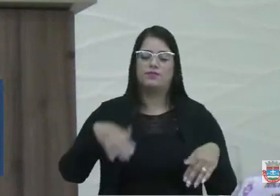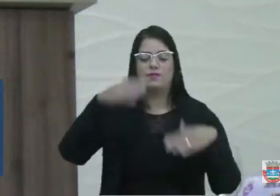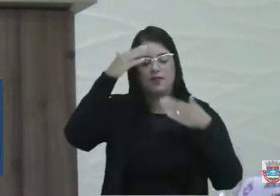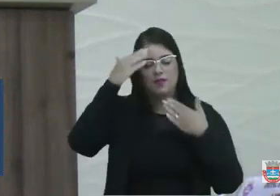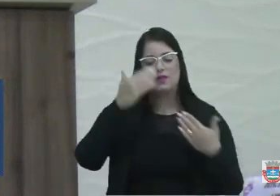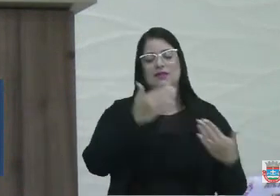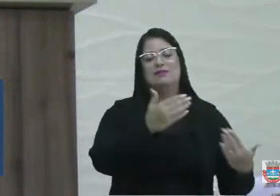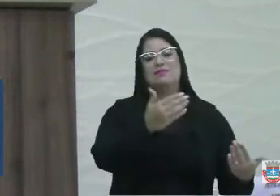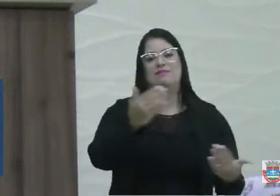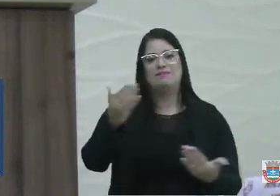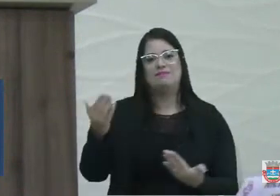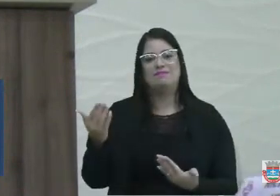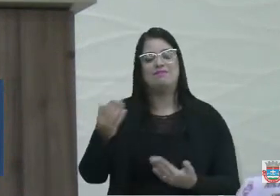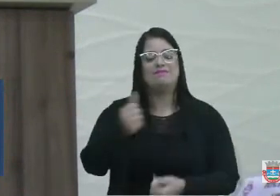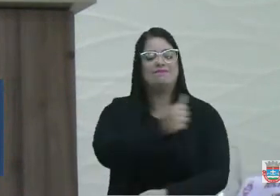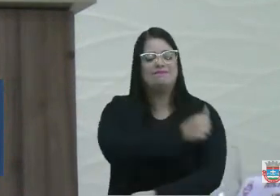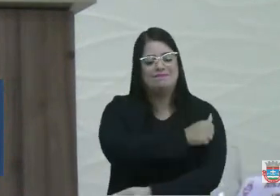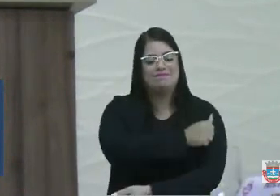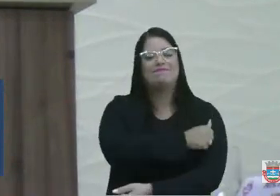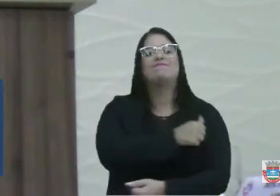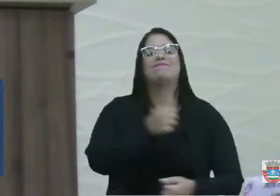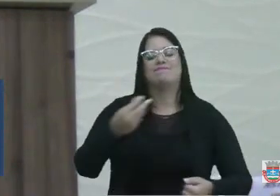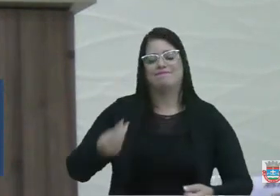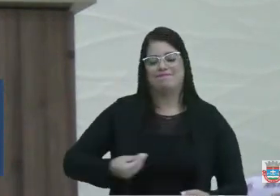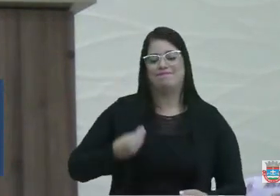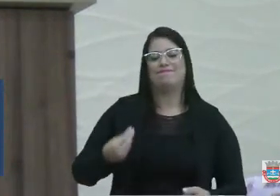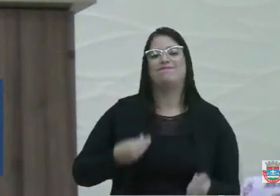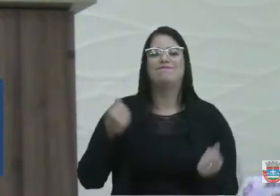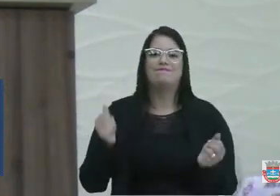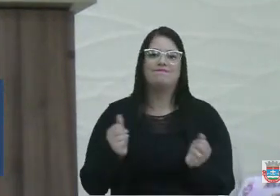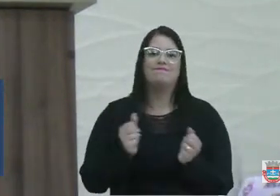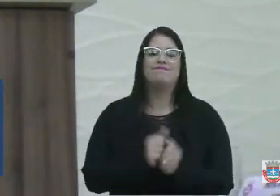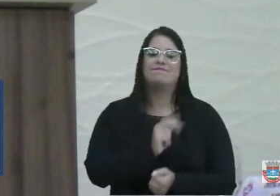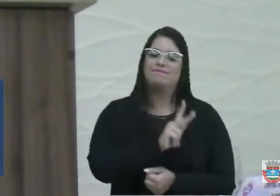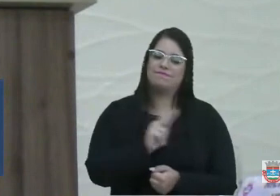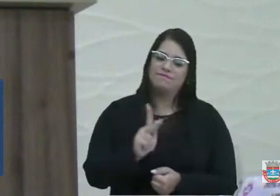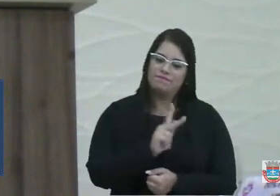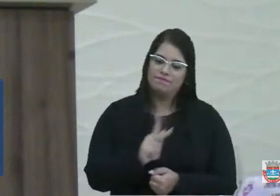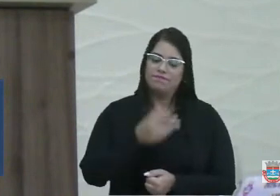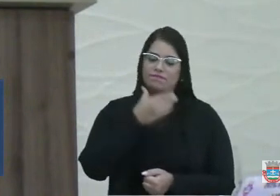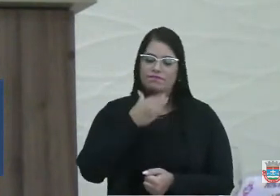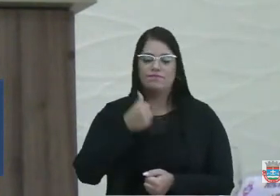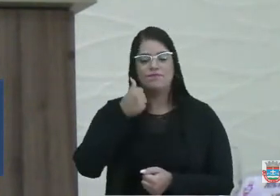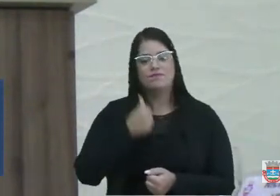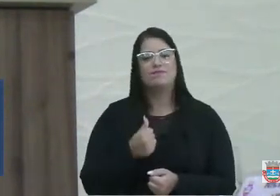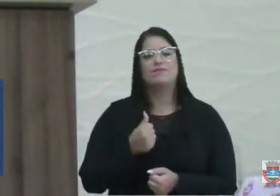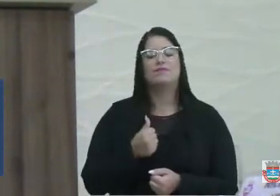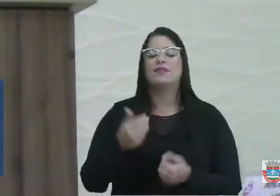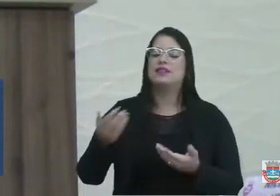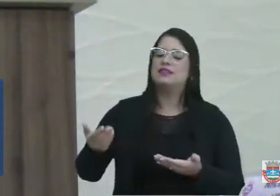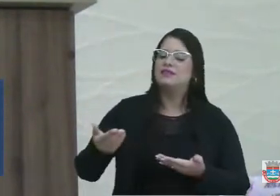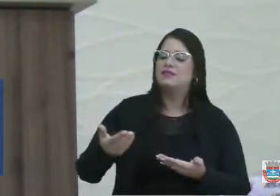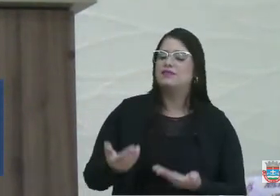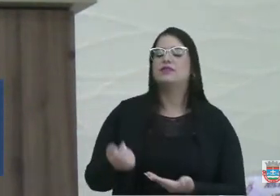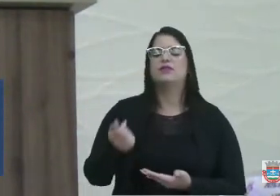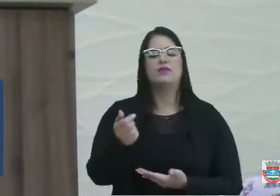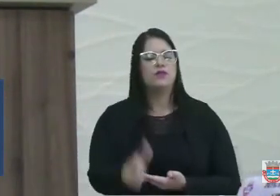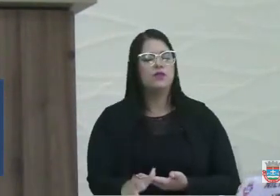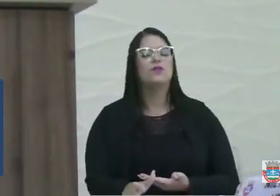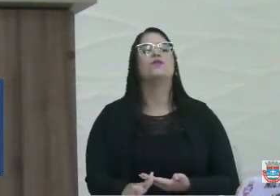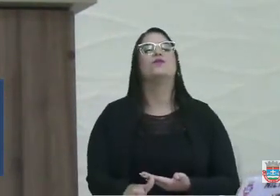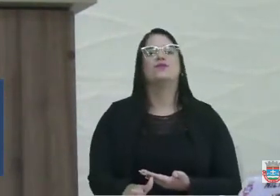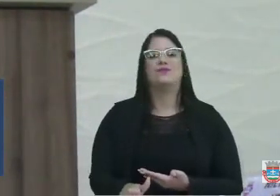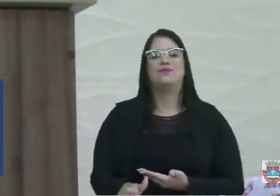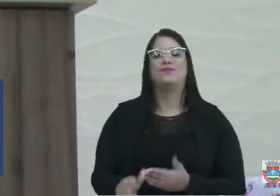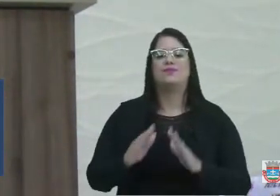a todos os alunos, mais uma vez, por estar aqui junto com os professores e professor, e que venham mais vezes, não só essa escola